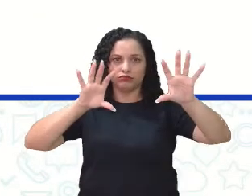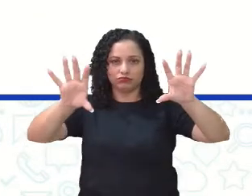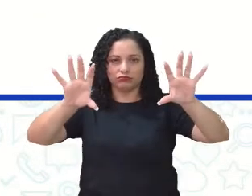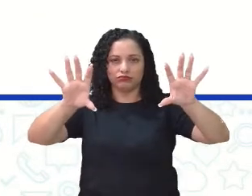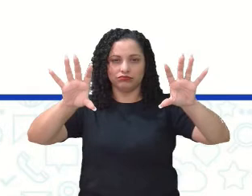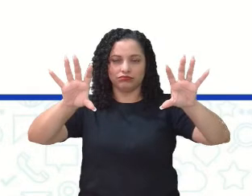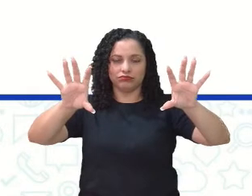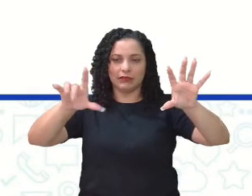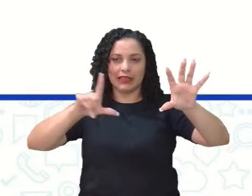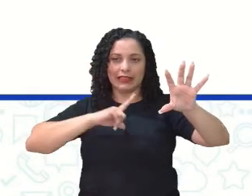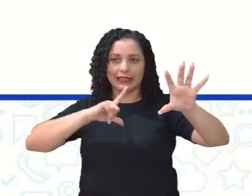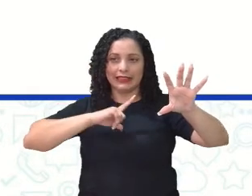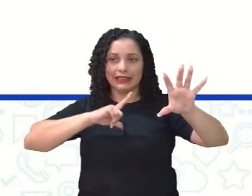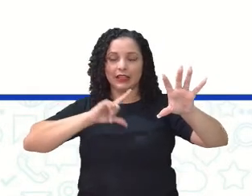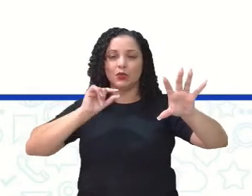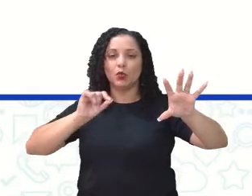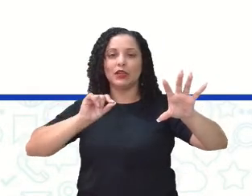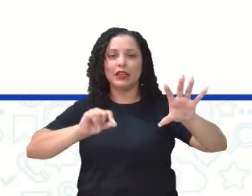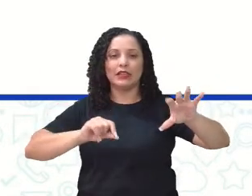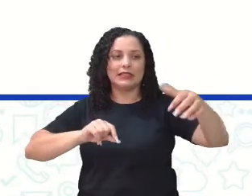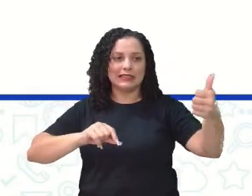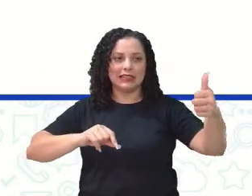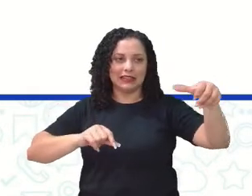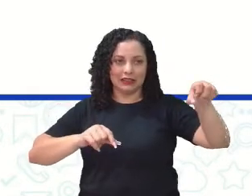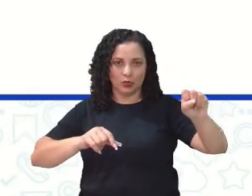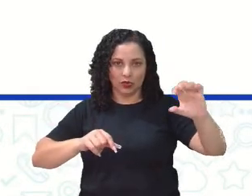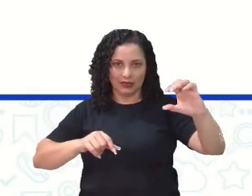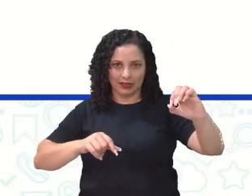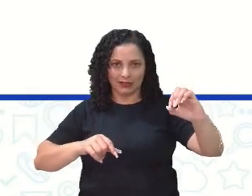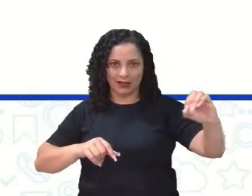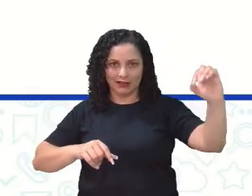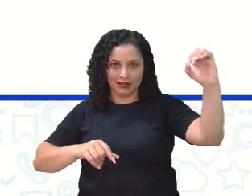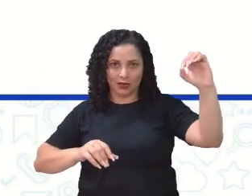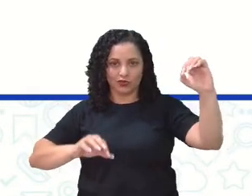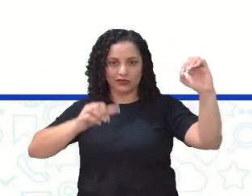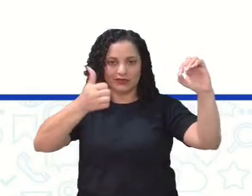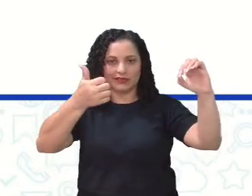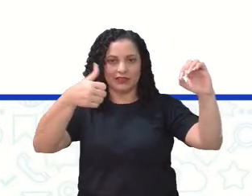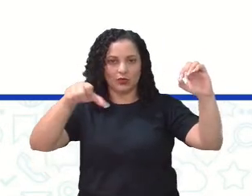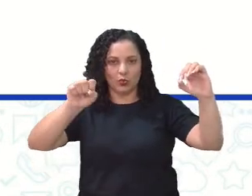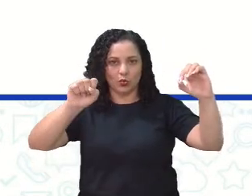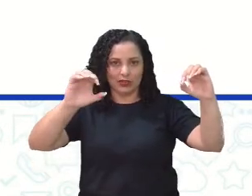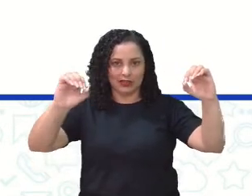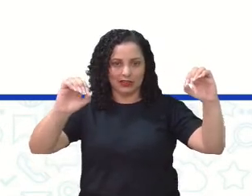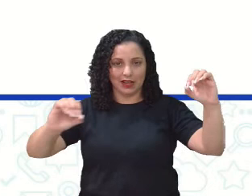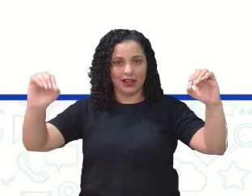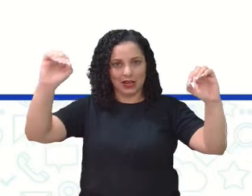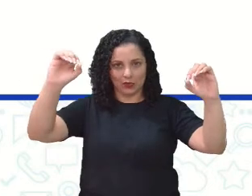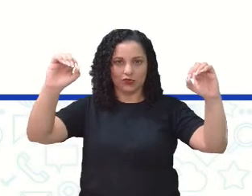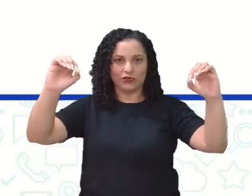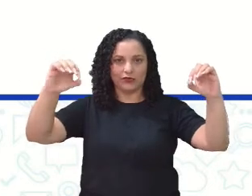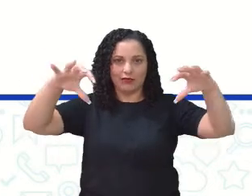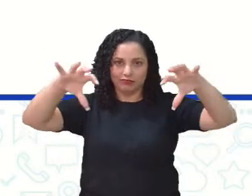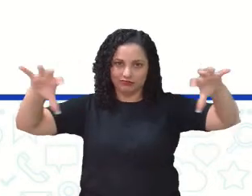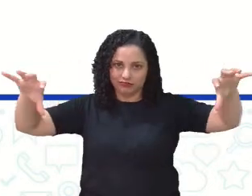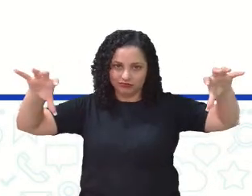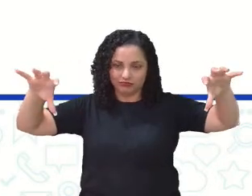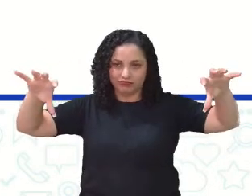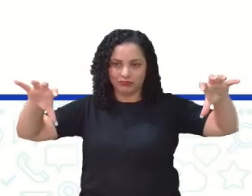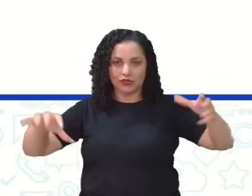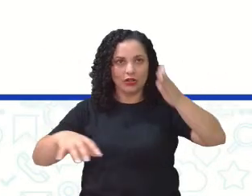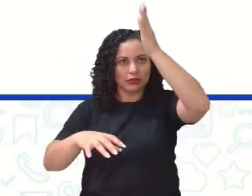A gente tem uma angulação aí de 180 graus. Então, como eu cortei aí ao meio, eu tenho 360